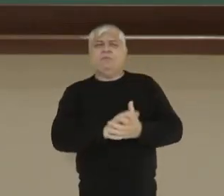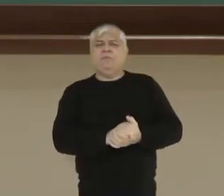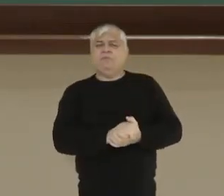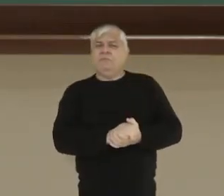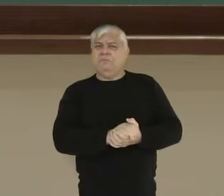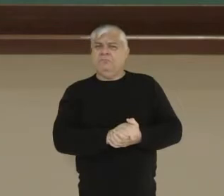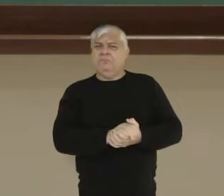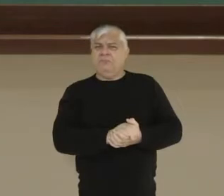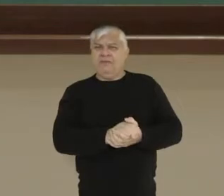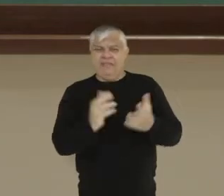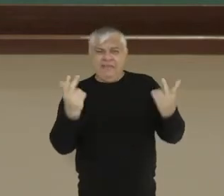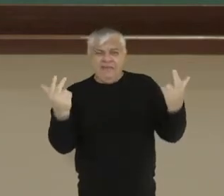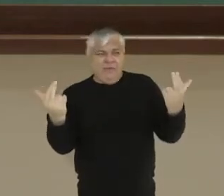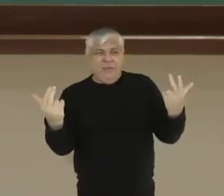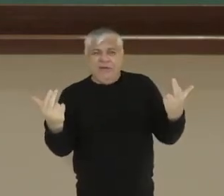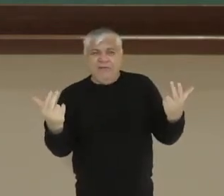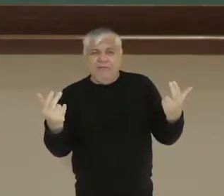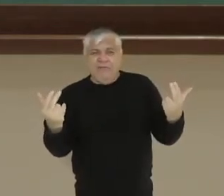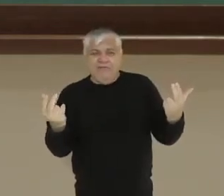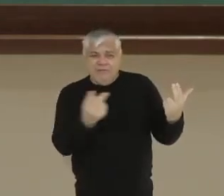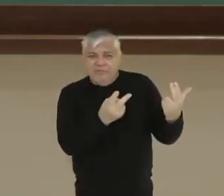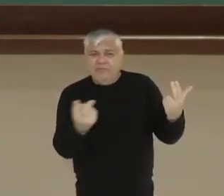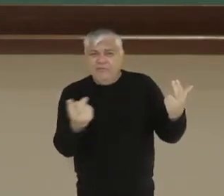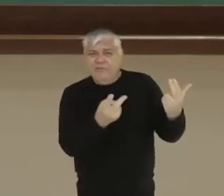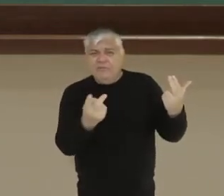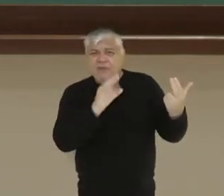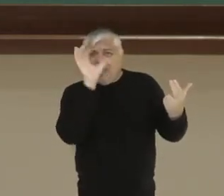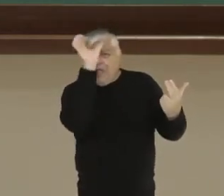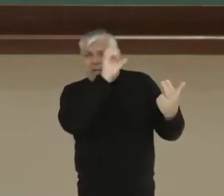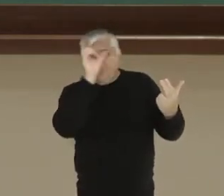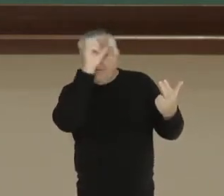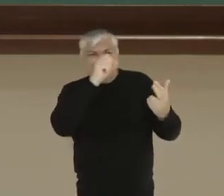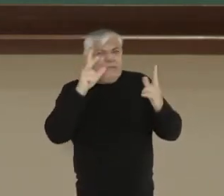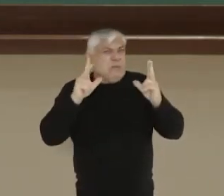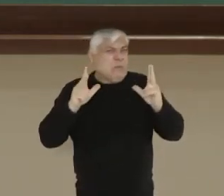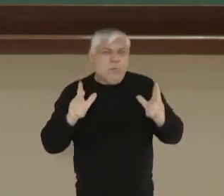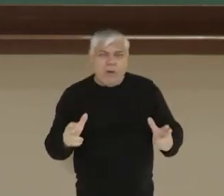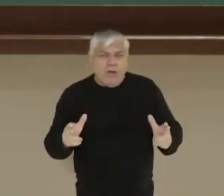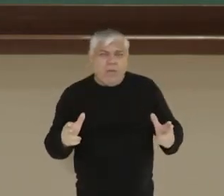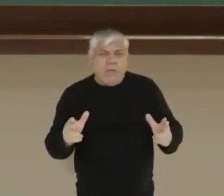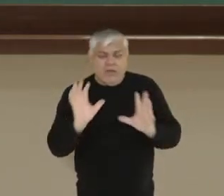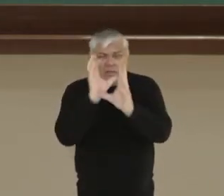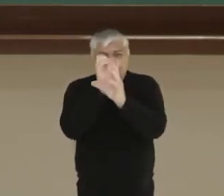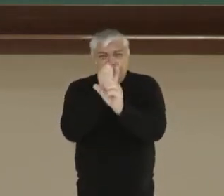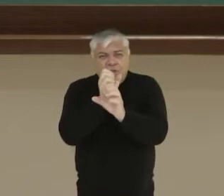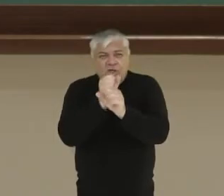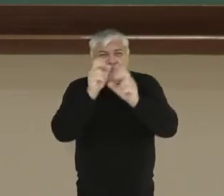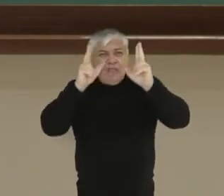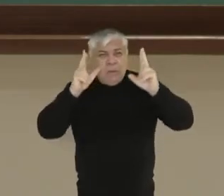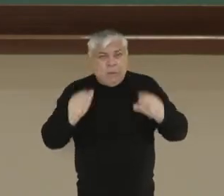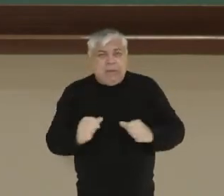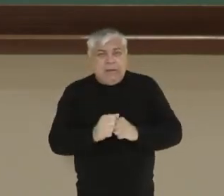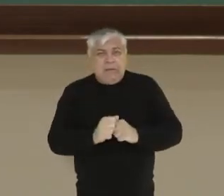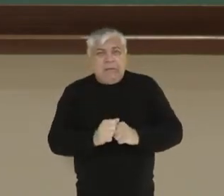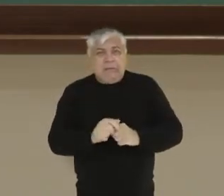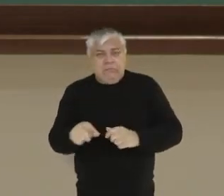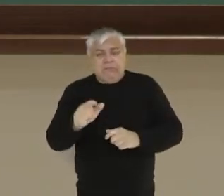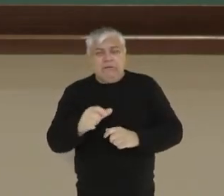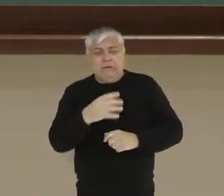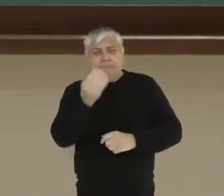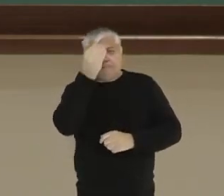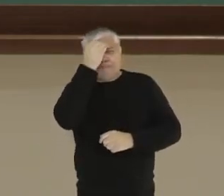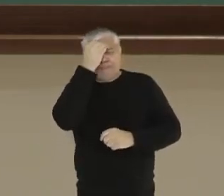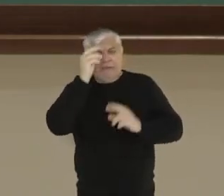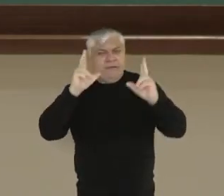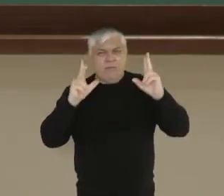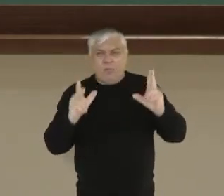Mas será que os dois tiveram a mesma aprendizagem, tiraram as mesmas notas, tiveram o mesmo rendimento? O resultado foi